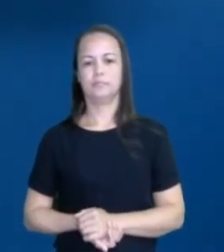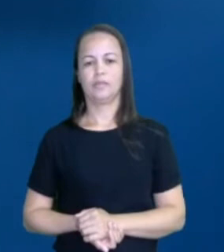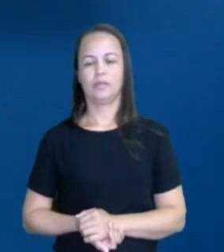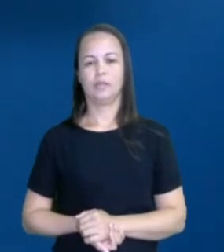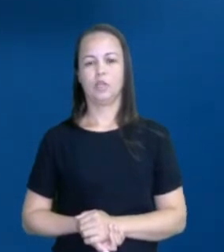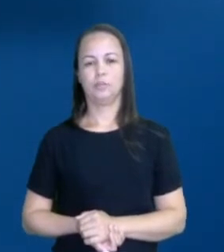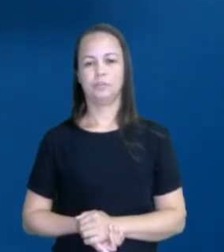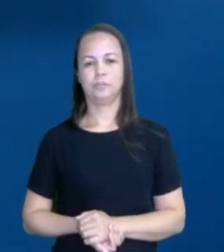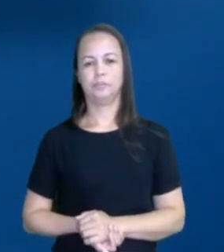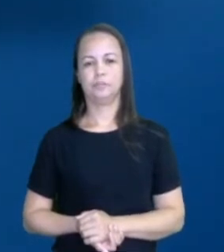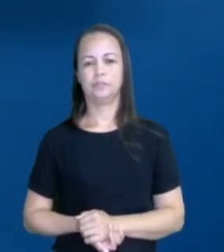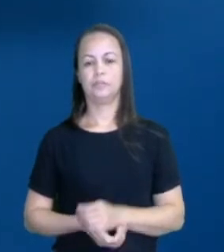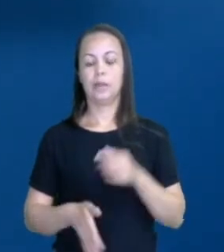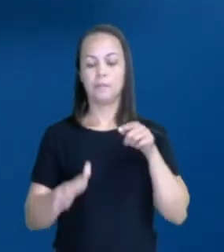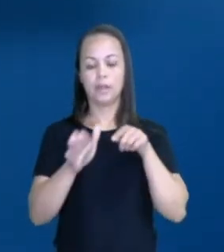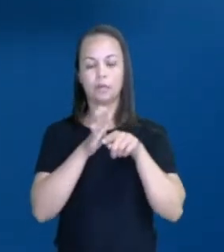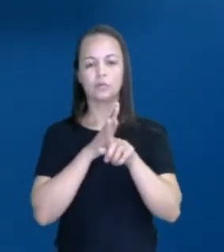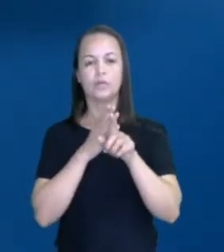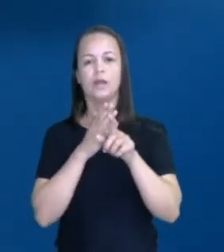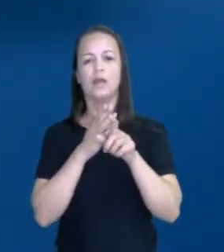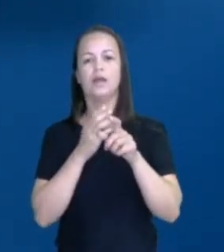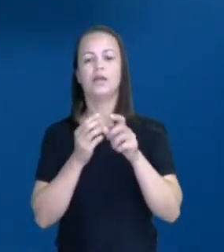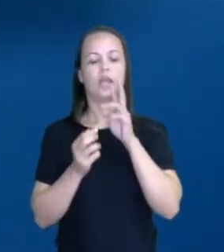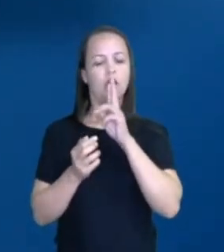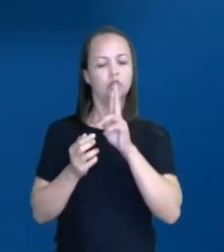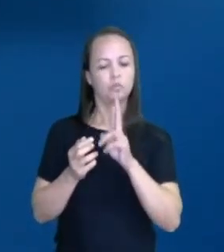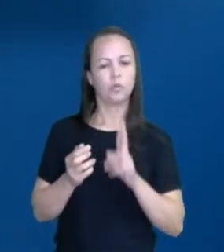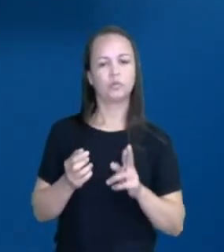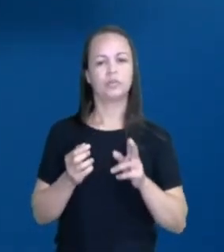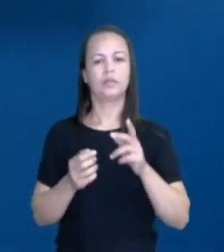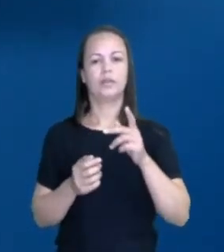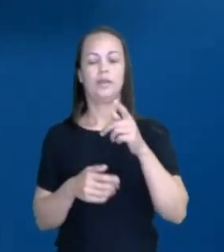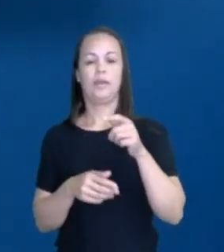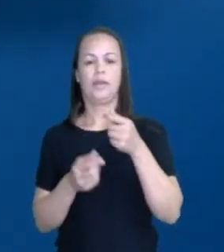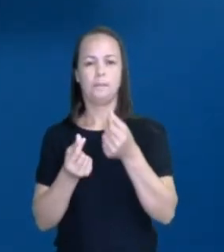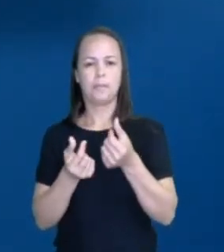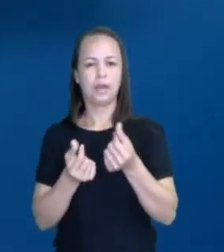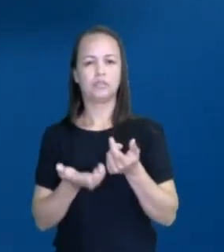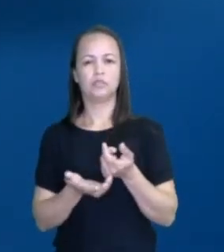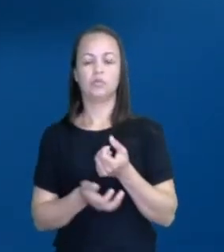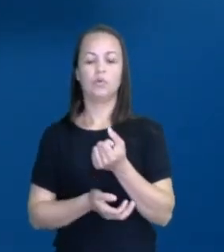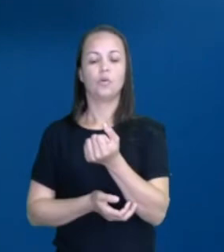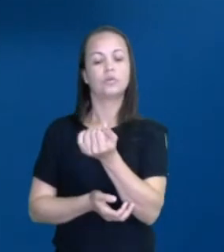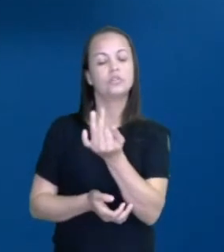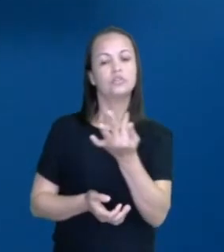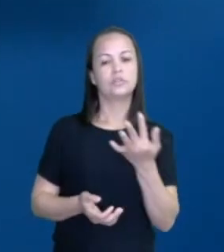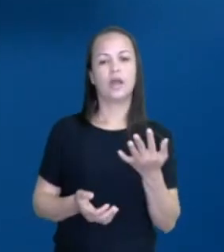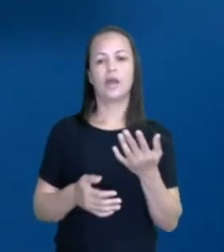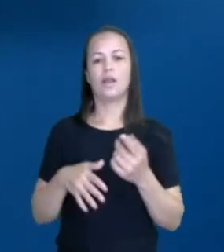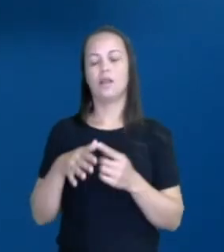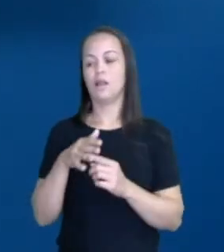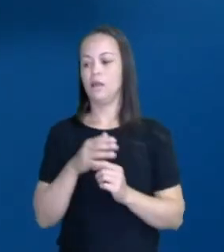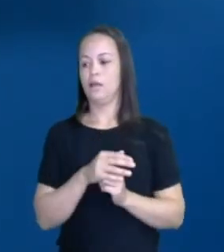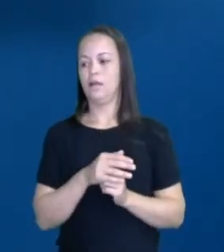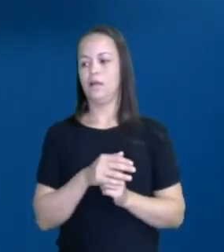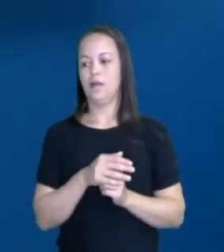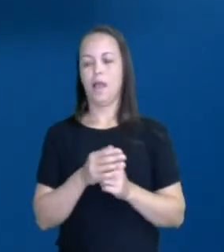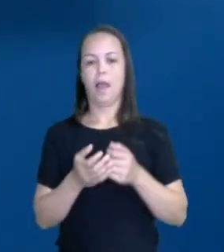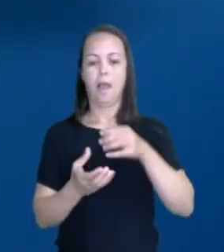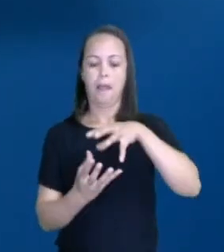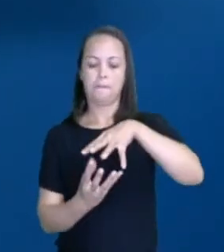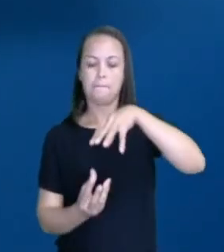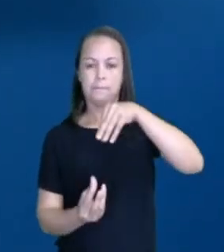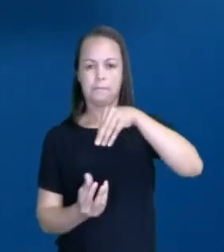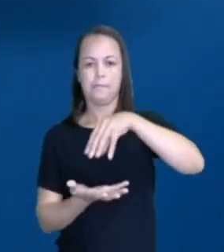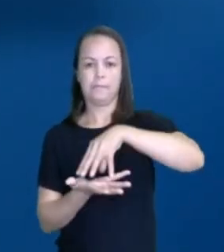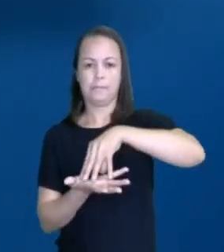Para perguntar e responder preço, a quanto está a pera? Está a 1 euro. Então, quando eu